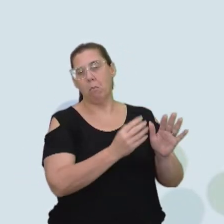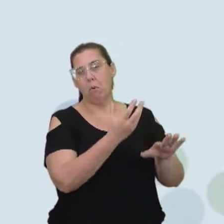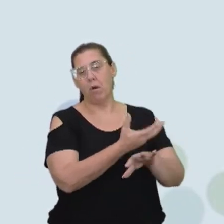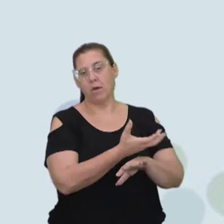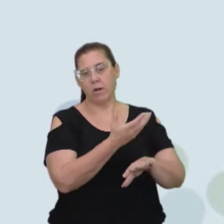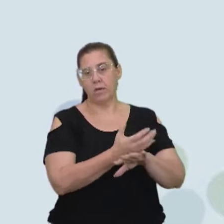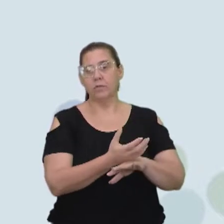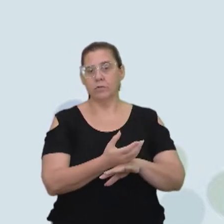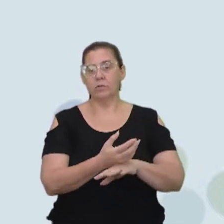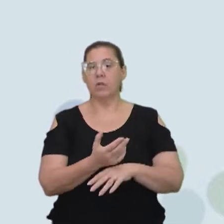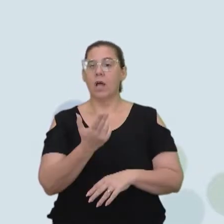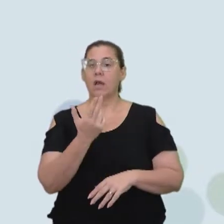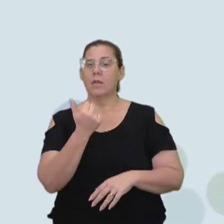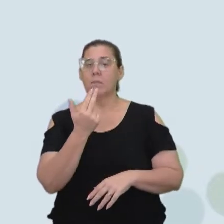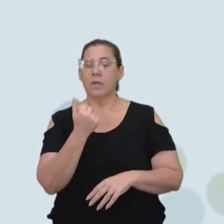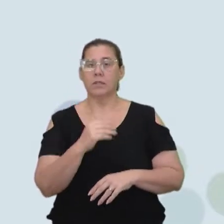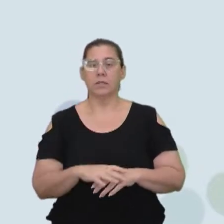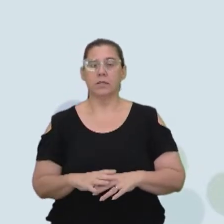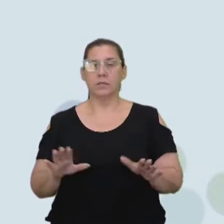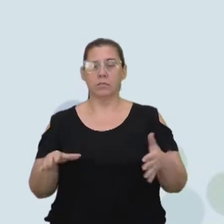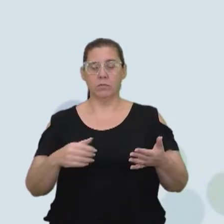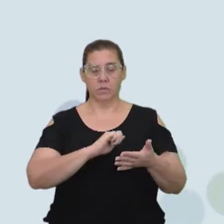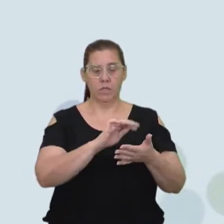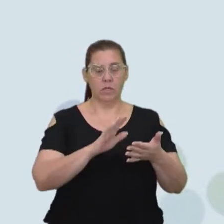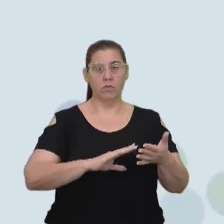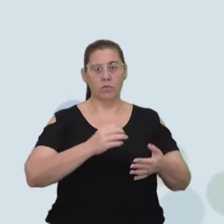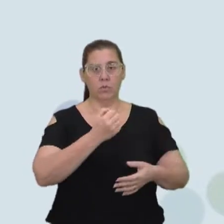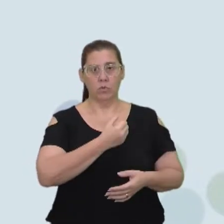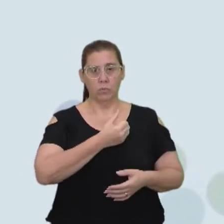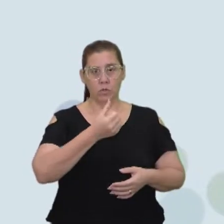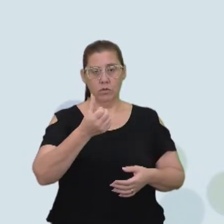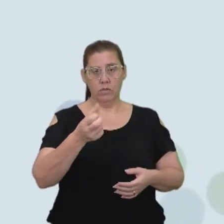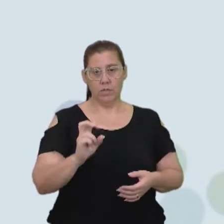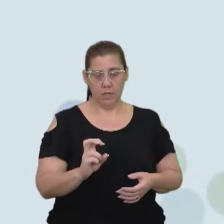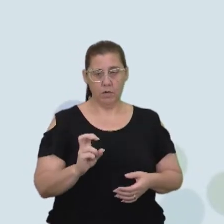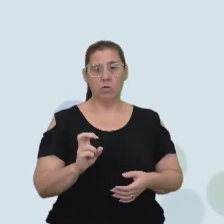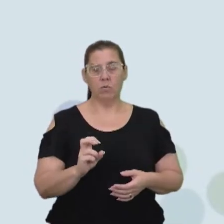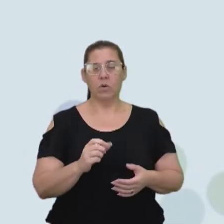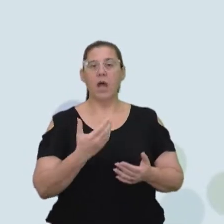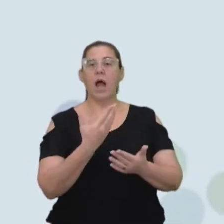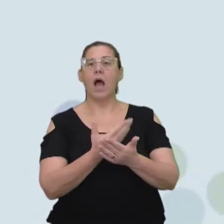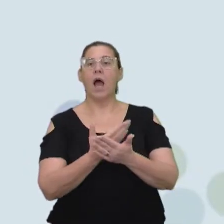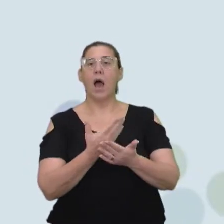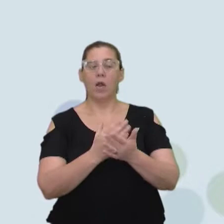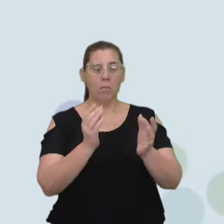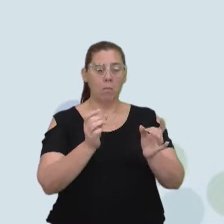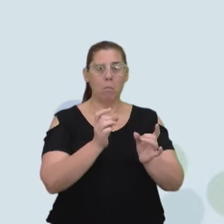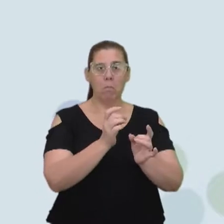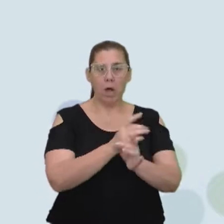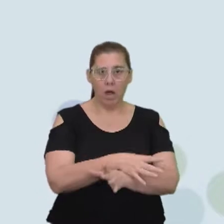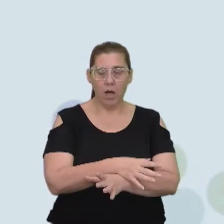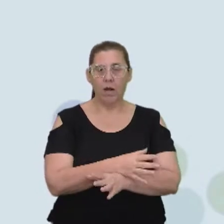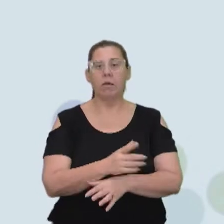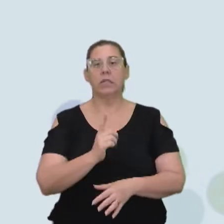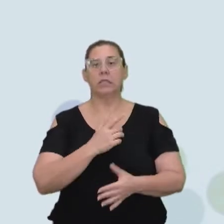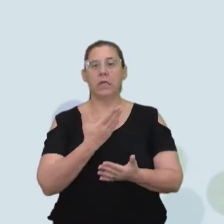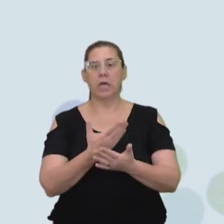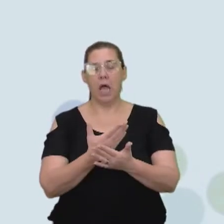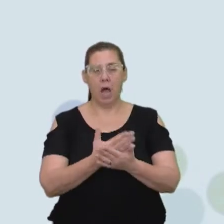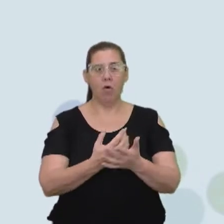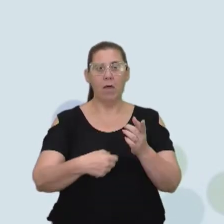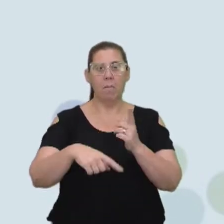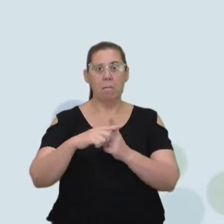da alimentação. A gente está, então, na atividade de número 5, essas são as aulas de finalização, então a gente tem essa aula e mais